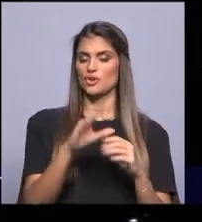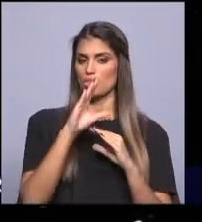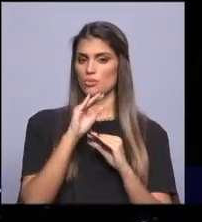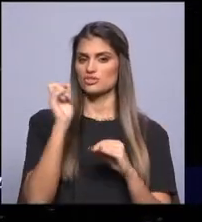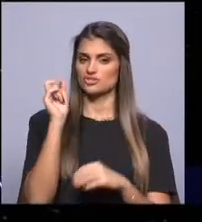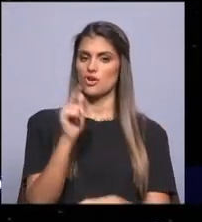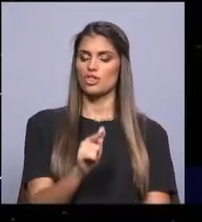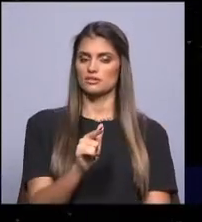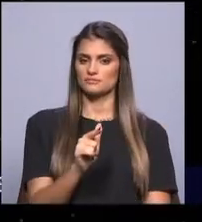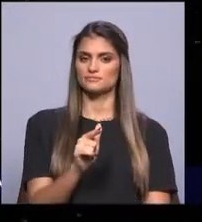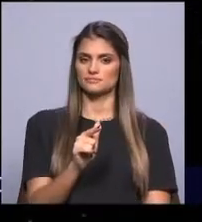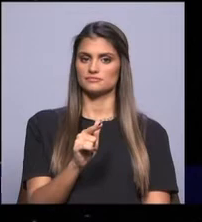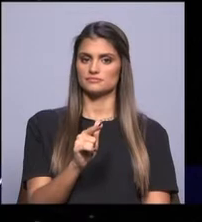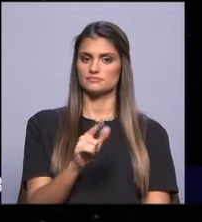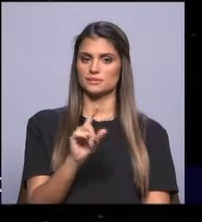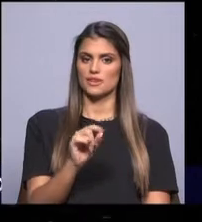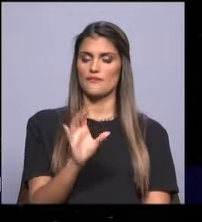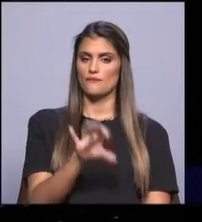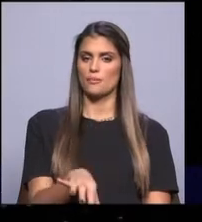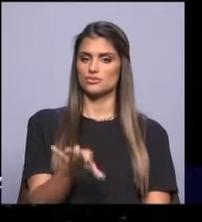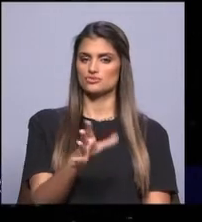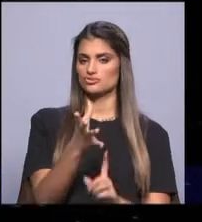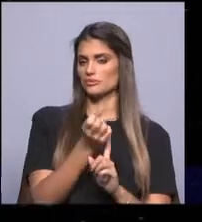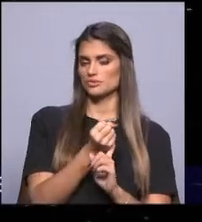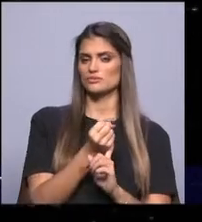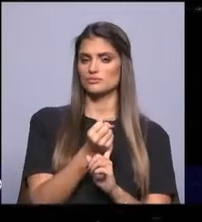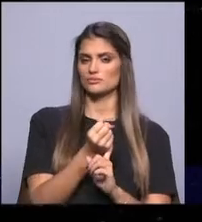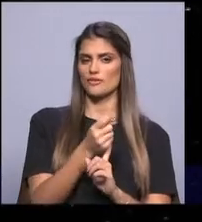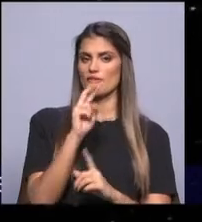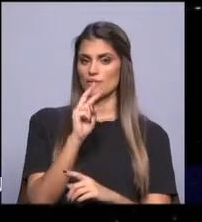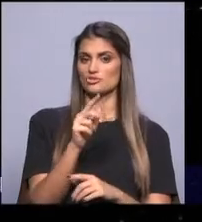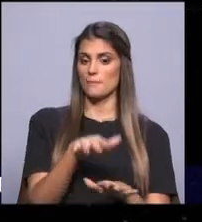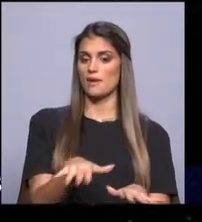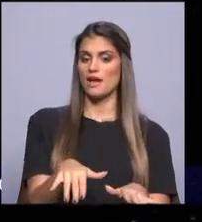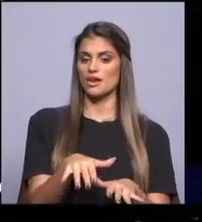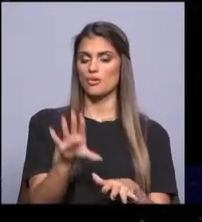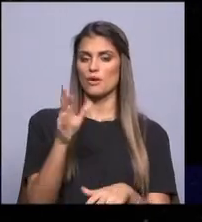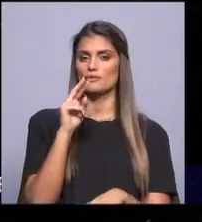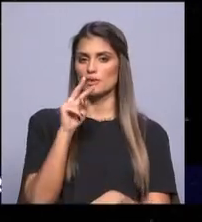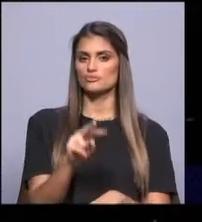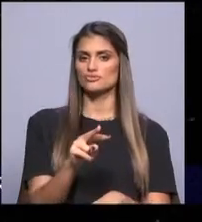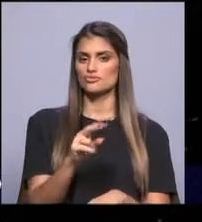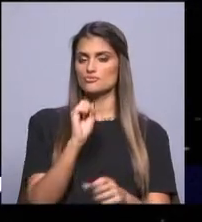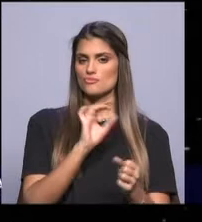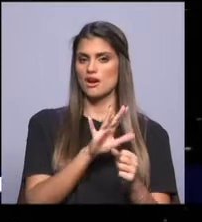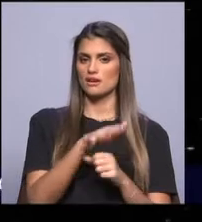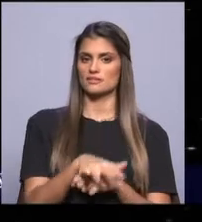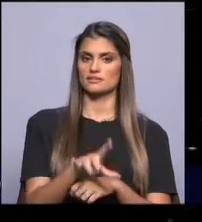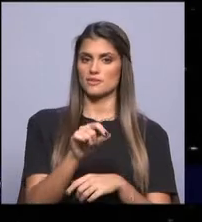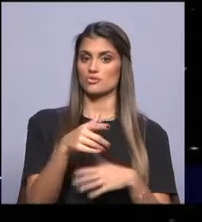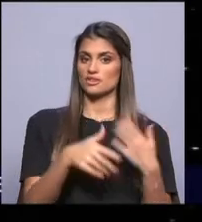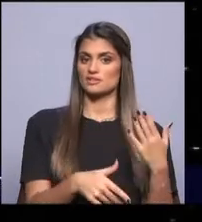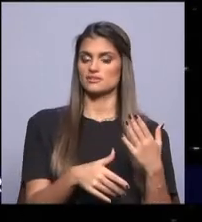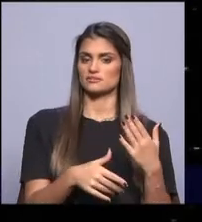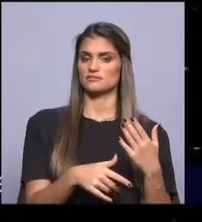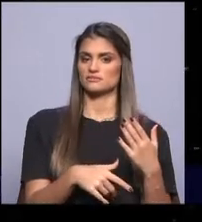e das marés gravitacionais que isso cria o nosso próprio planeta. Vemos isso na praia, quando vemos a ondulação. Também acontece no